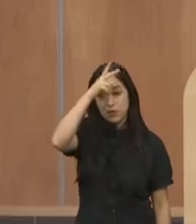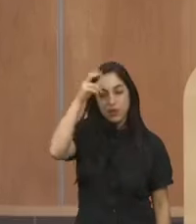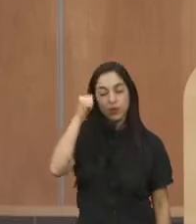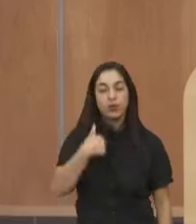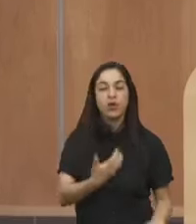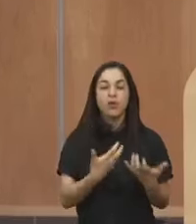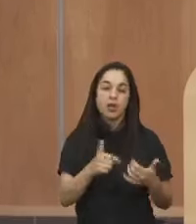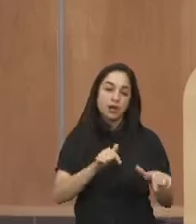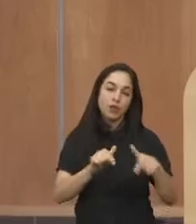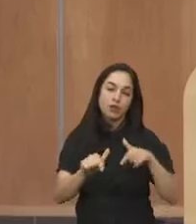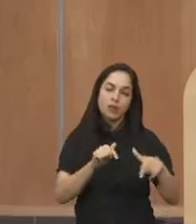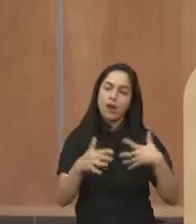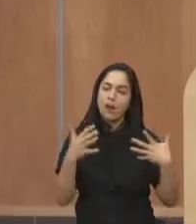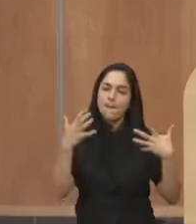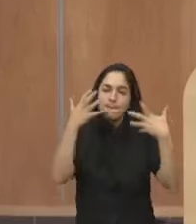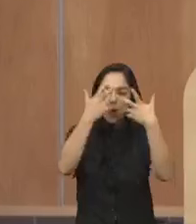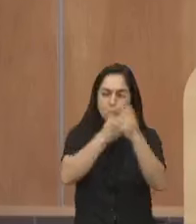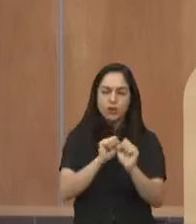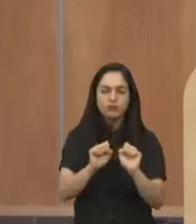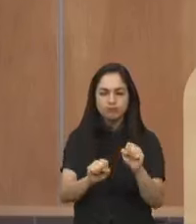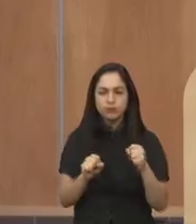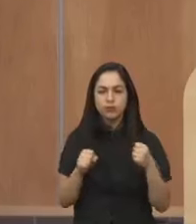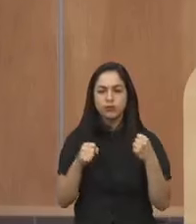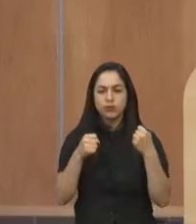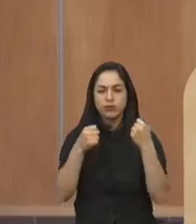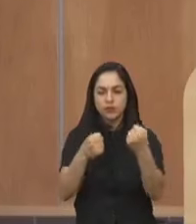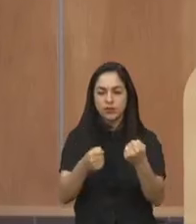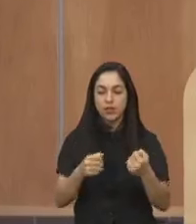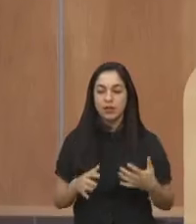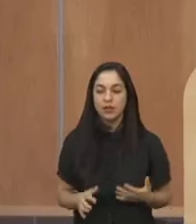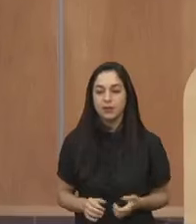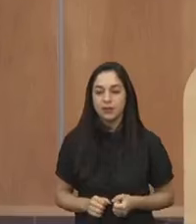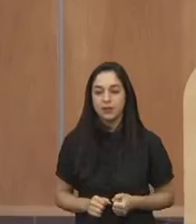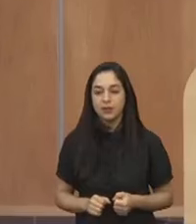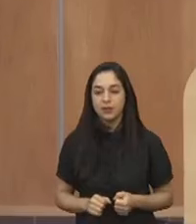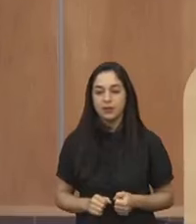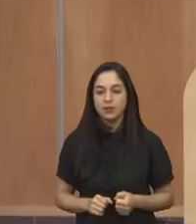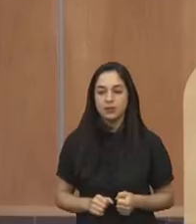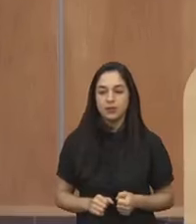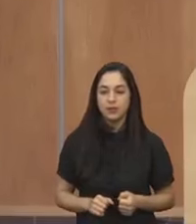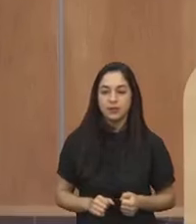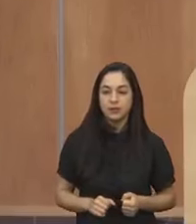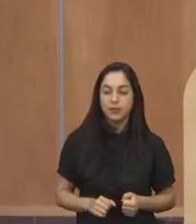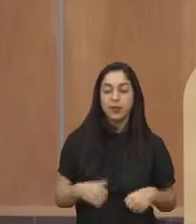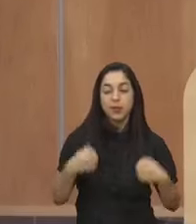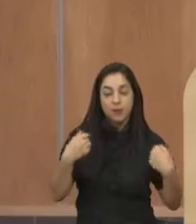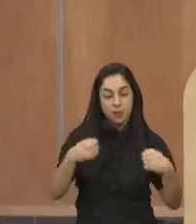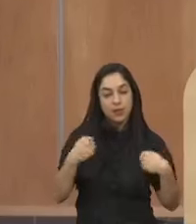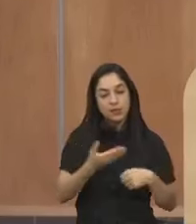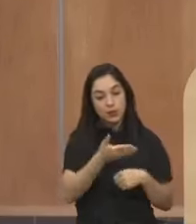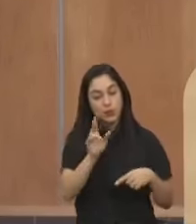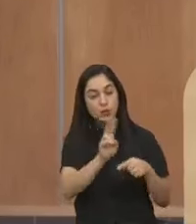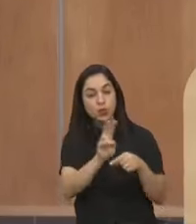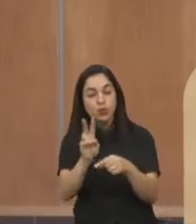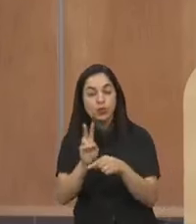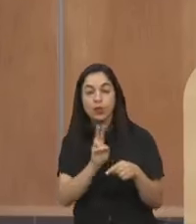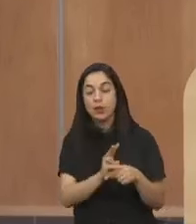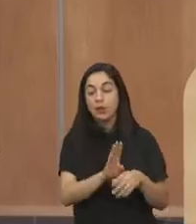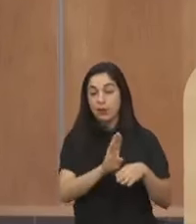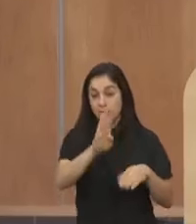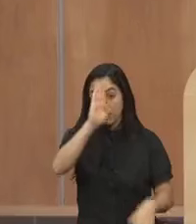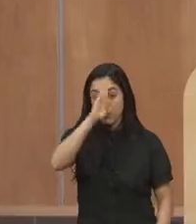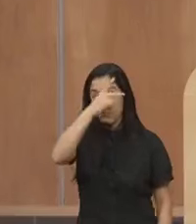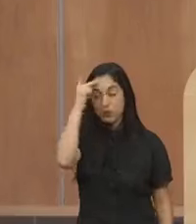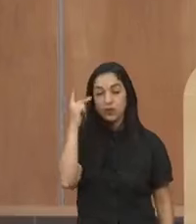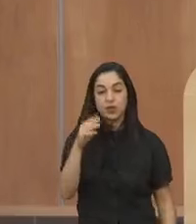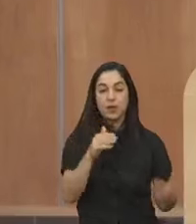trabalho bonito, um trabalho árduo, de trazer a dignidade às pessoas que estão ali, que precisam, que necessitam. Porque somente quem mora hoje numa zona